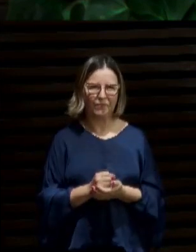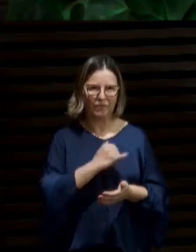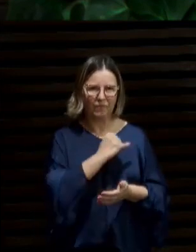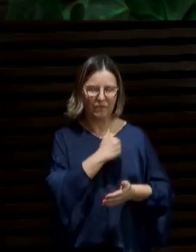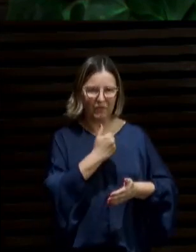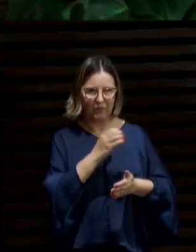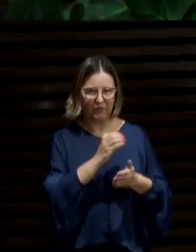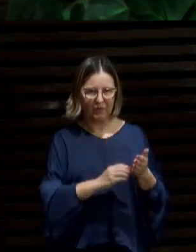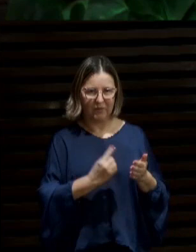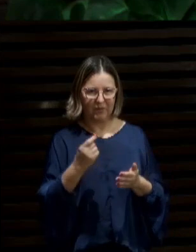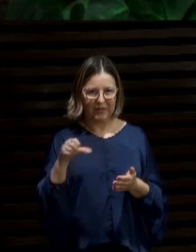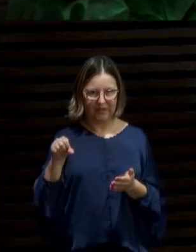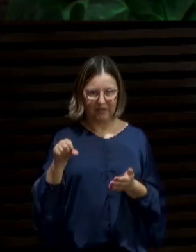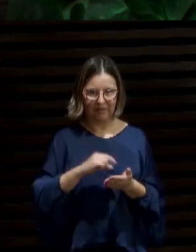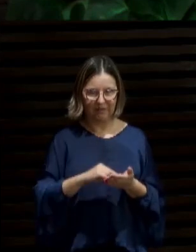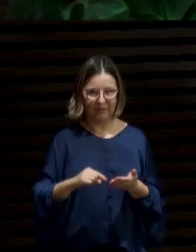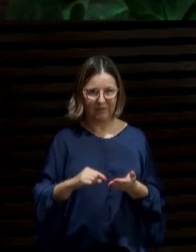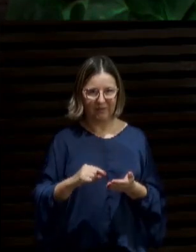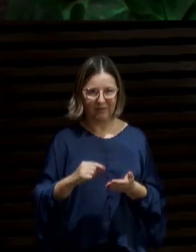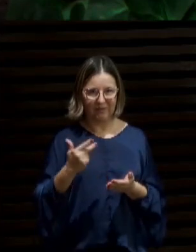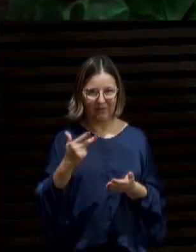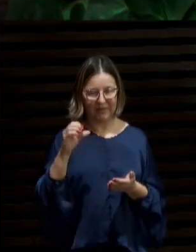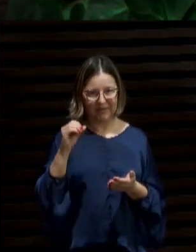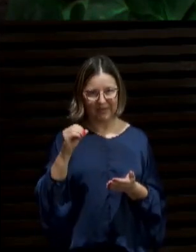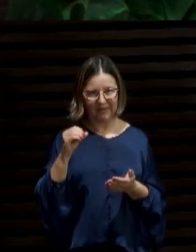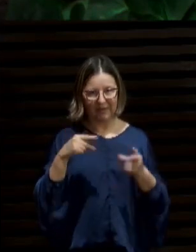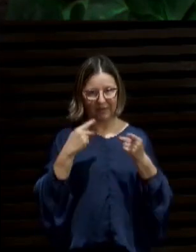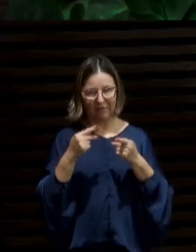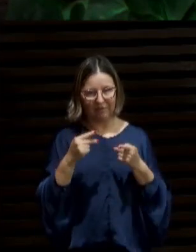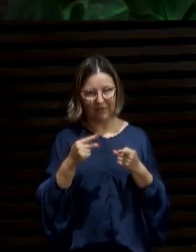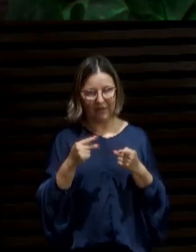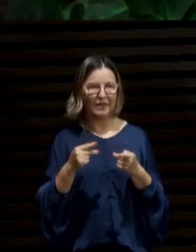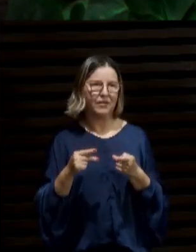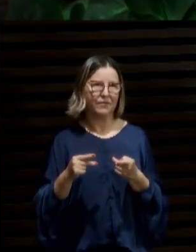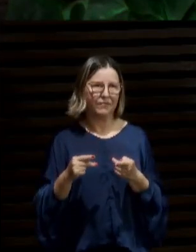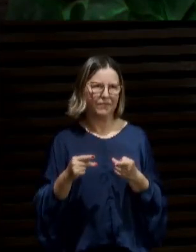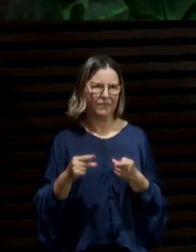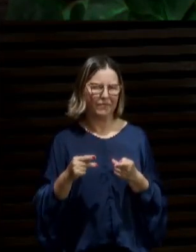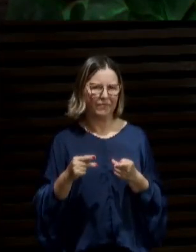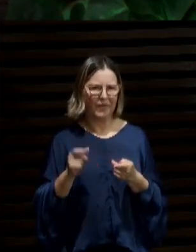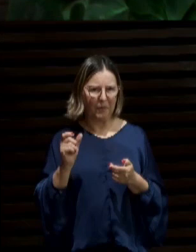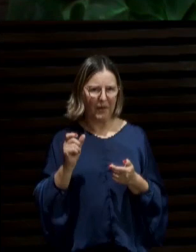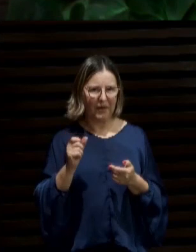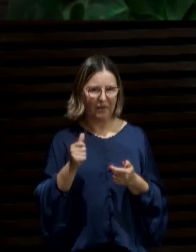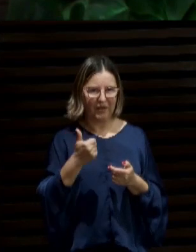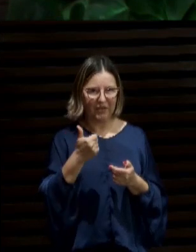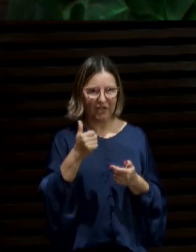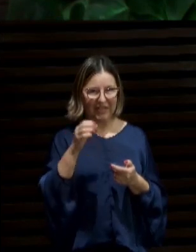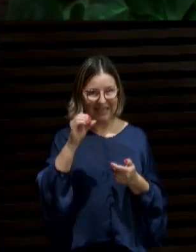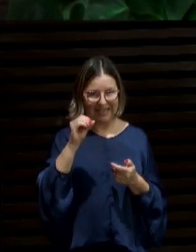19, 30, tem estas 10 letras no grego que